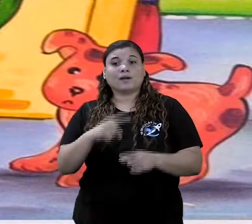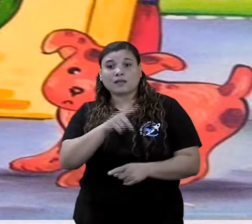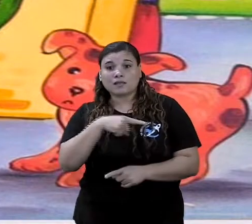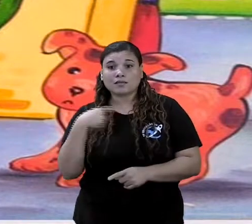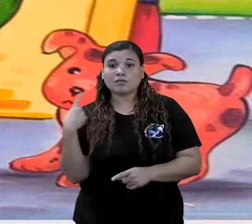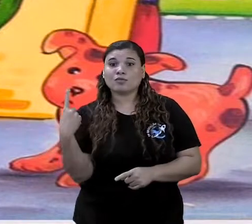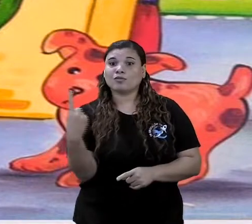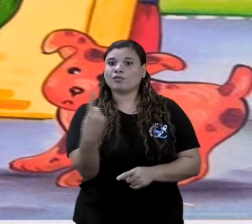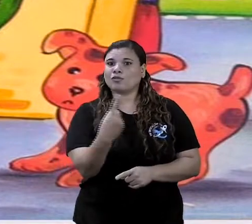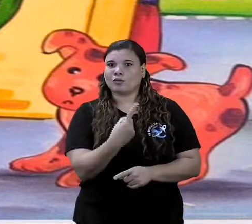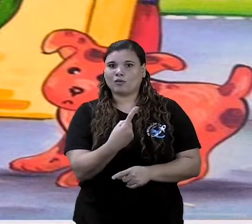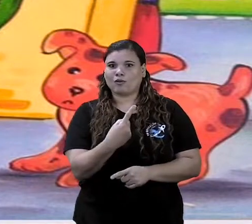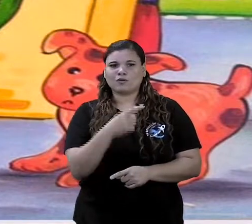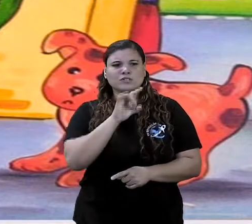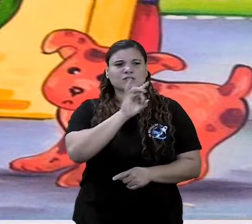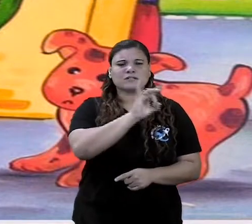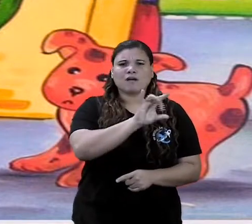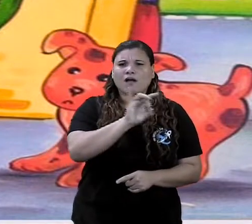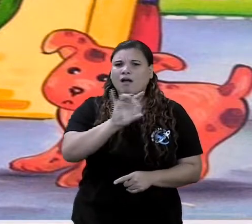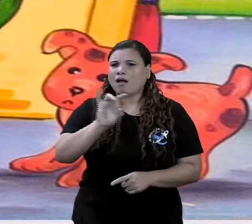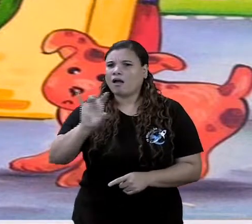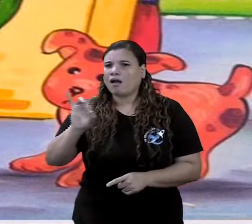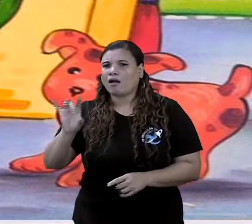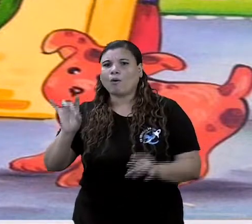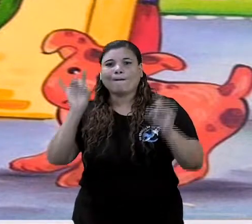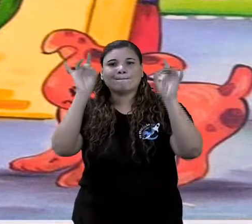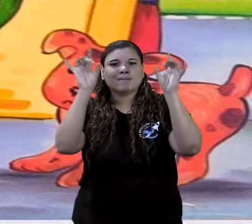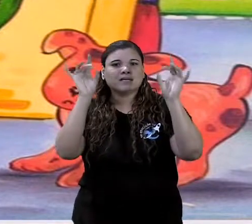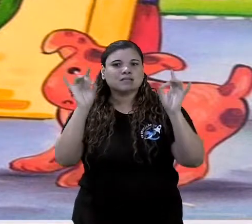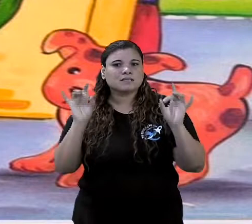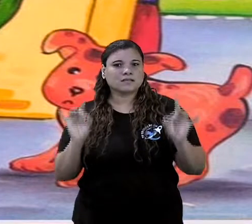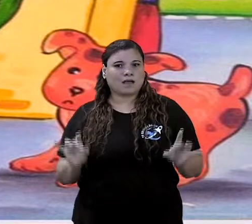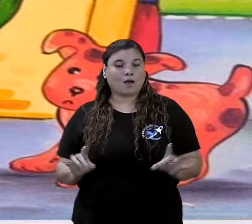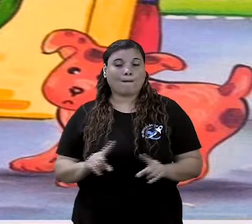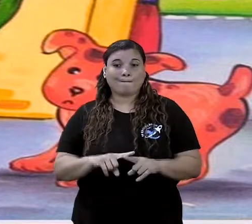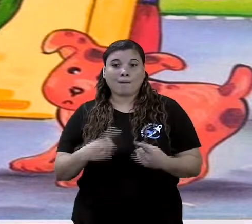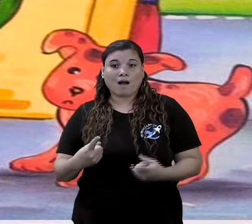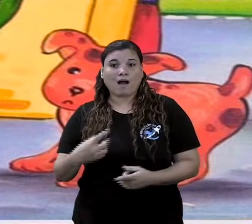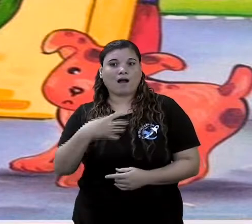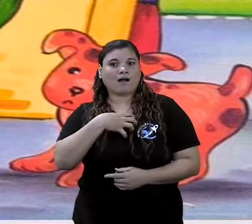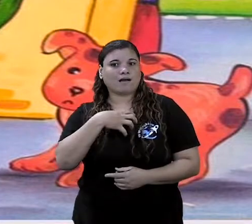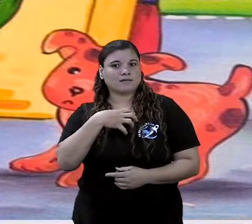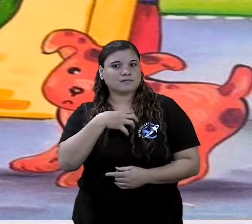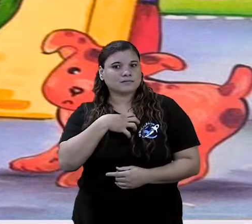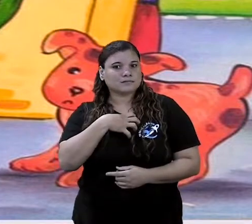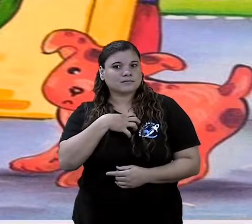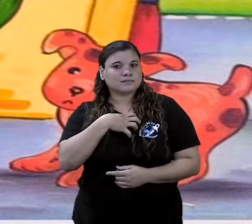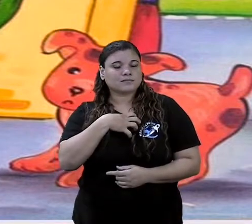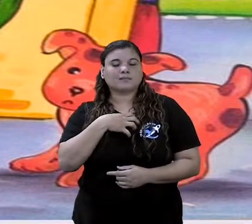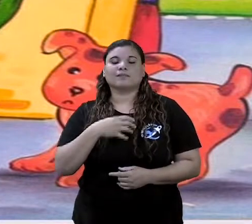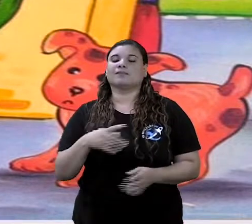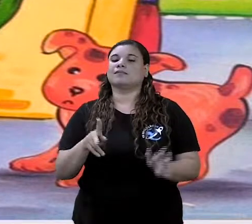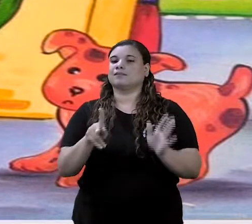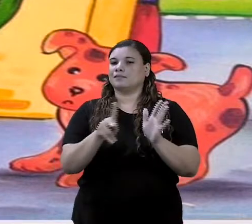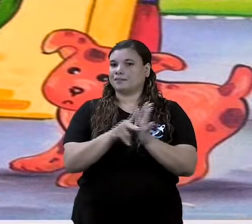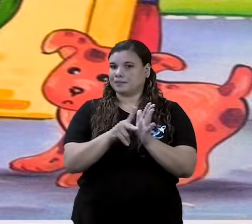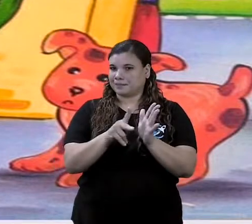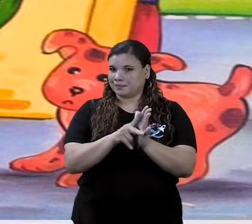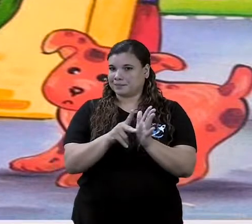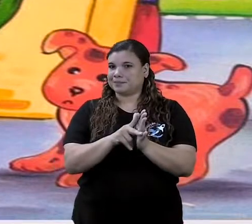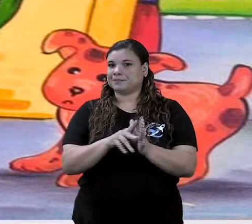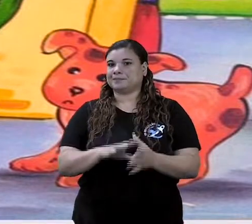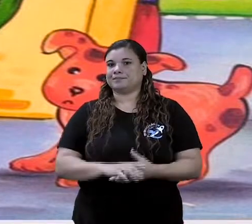especiais, cada um com o seu jeitinho. Mas hoje a professora vai falar de um lado